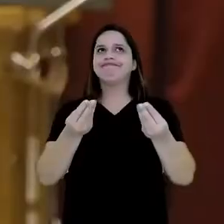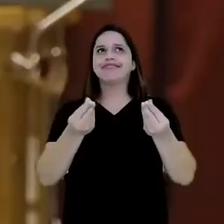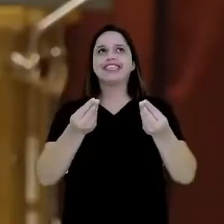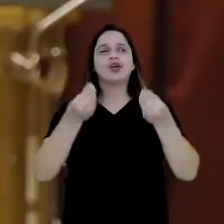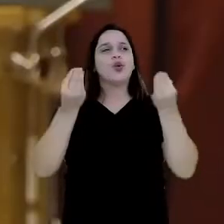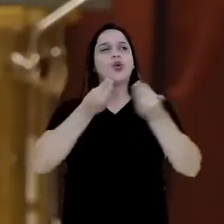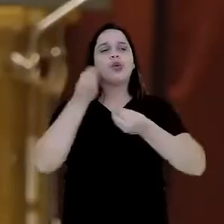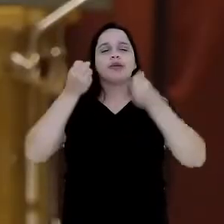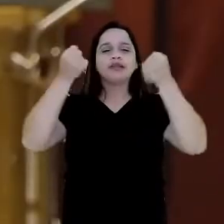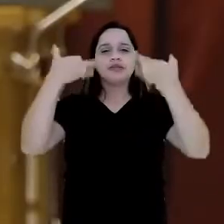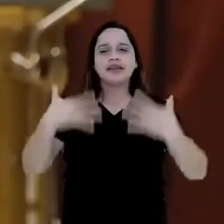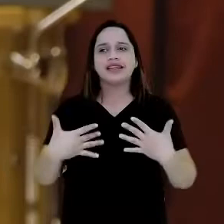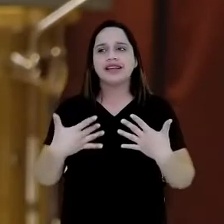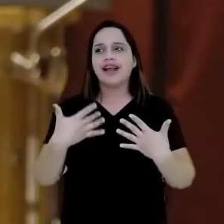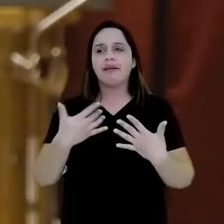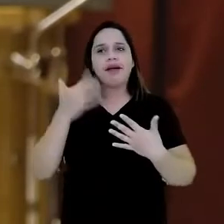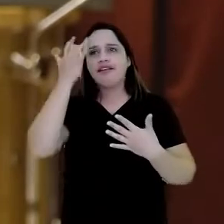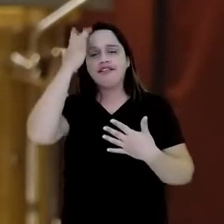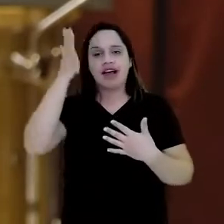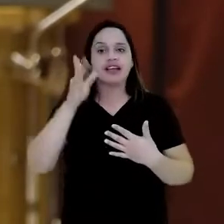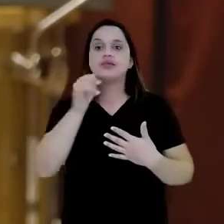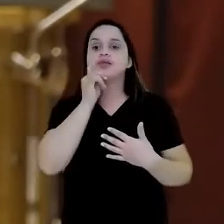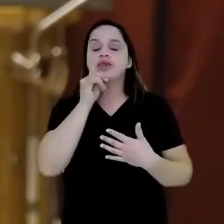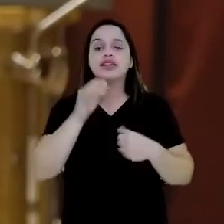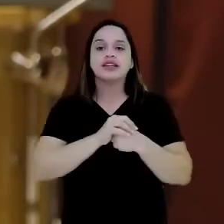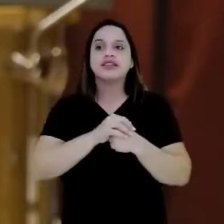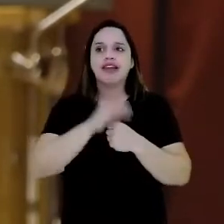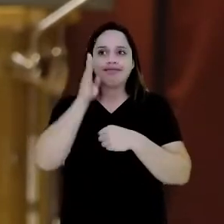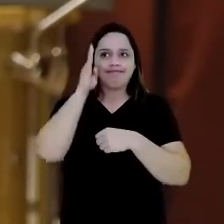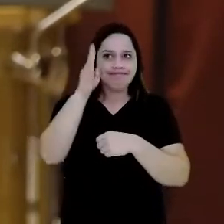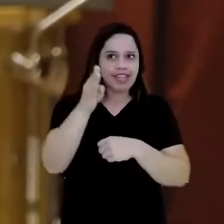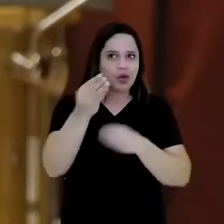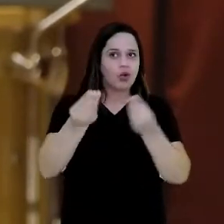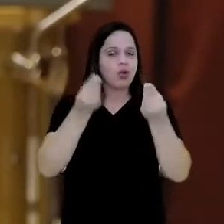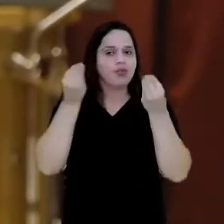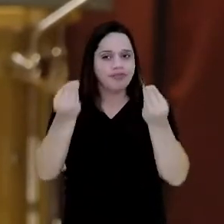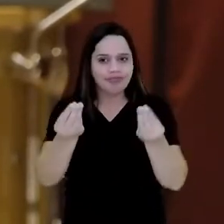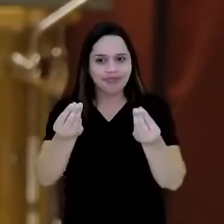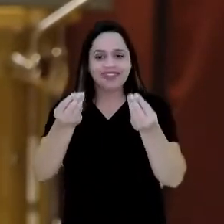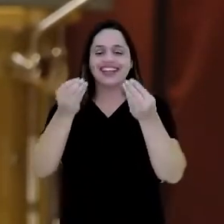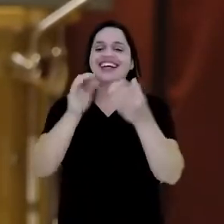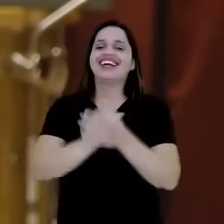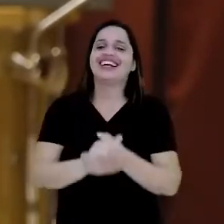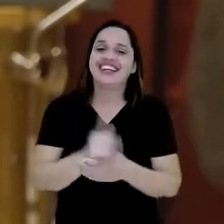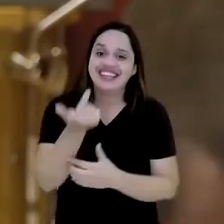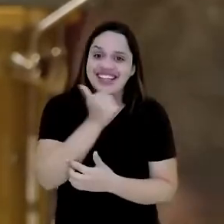Ah tá explicado jeito mais menos técnico possível a entrar